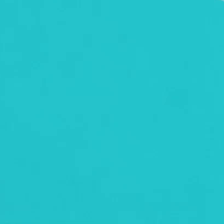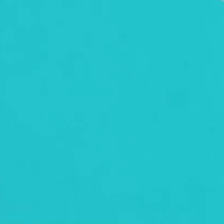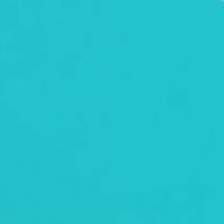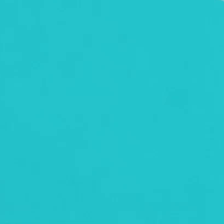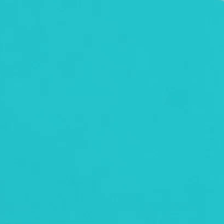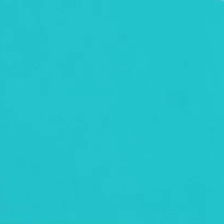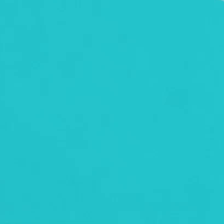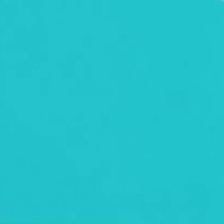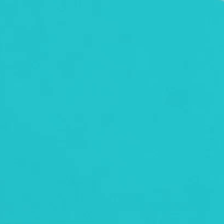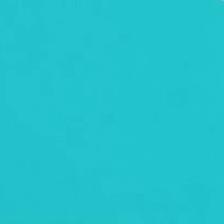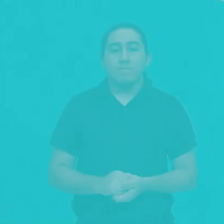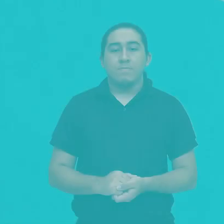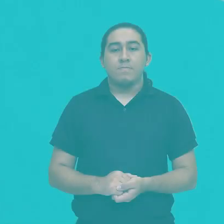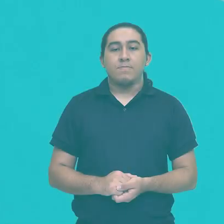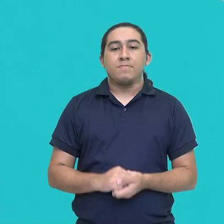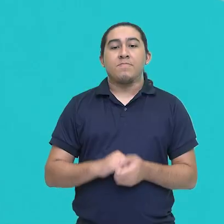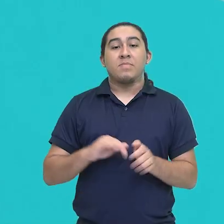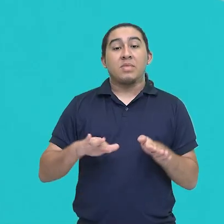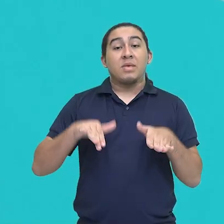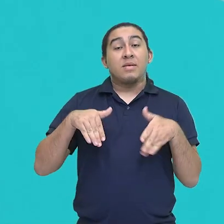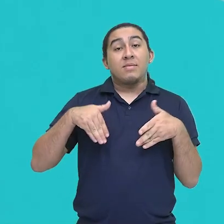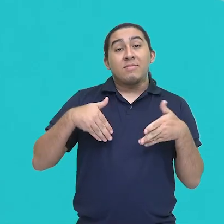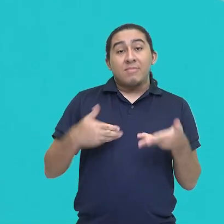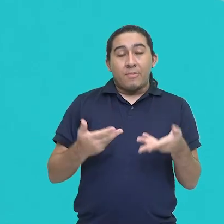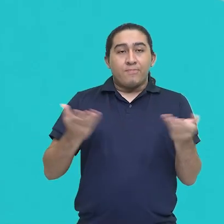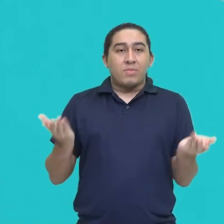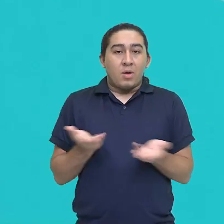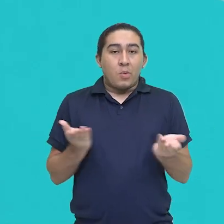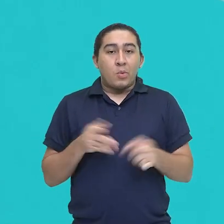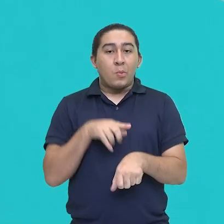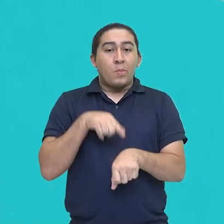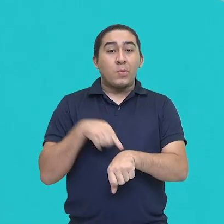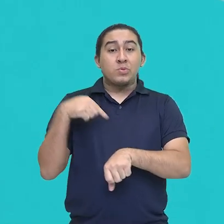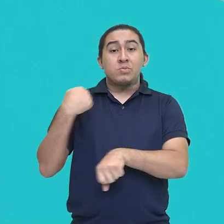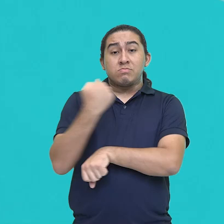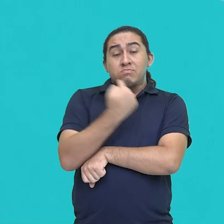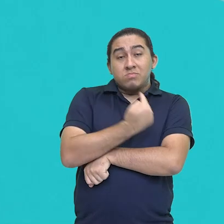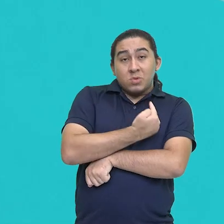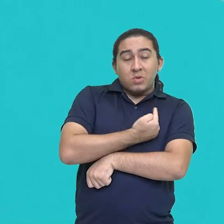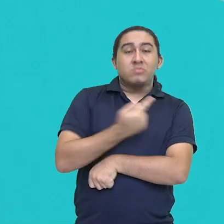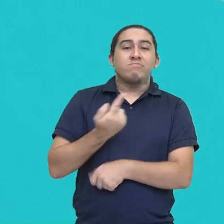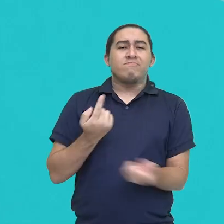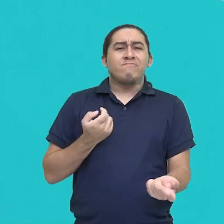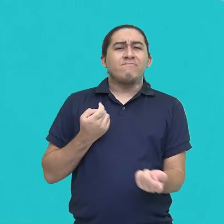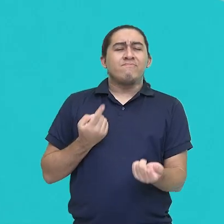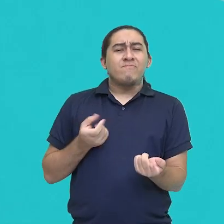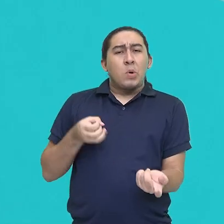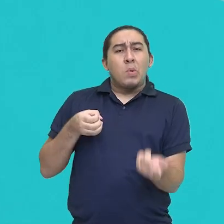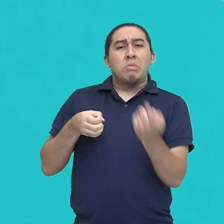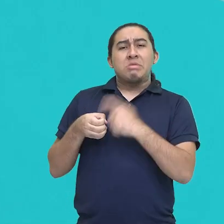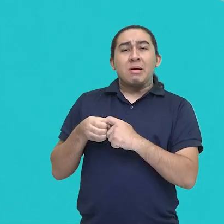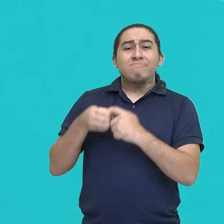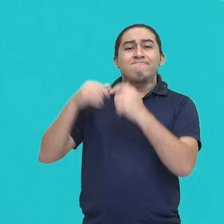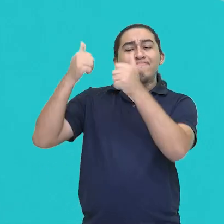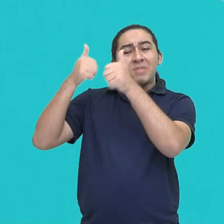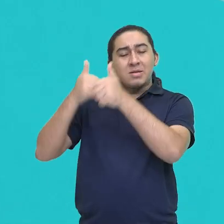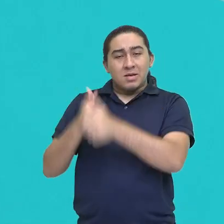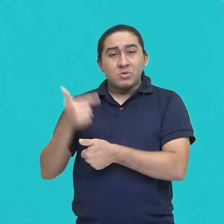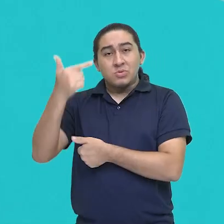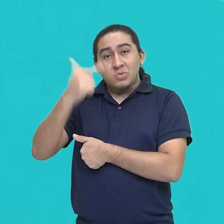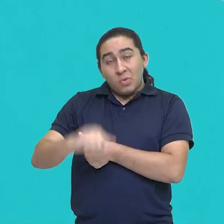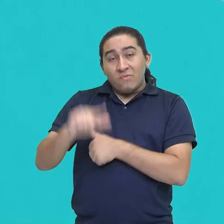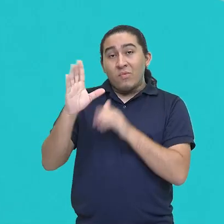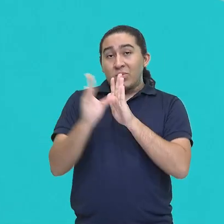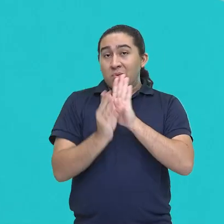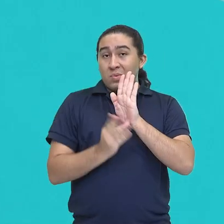Então, chegou o momento de nós revisitarmos os conteúdos que nós vimos nesta primeira unidade. Fizemos uma grande viagem pelo mundo